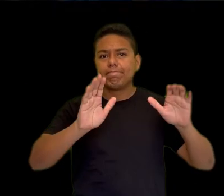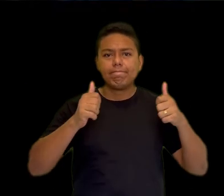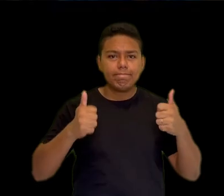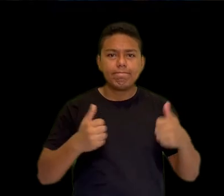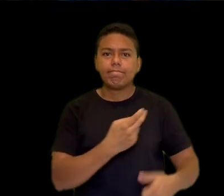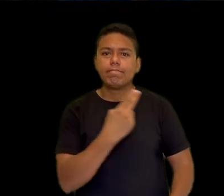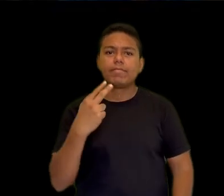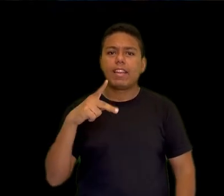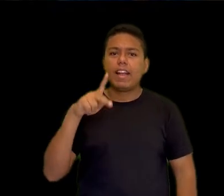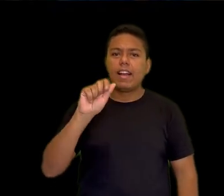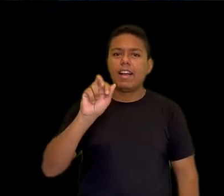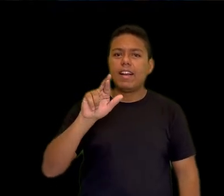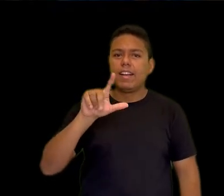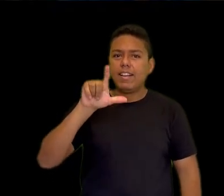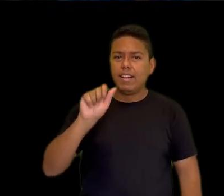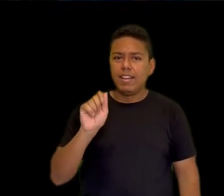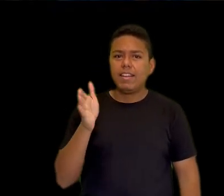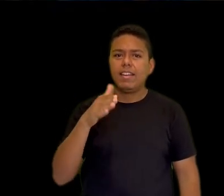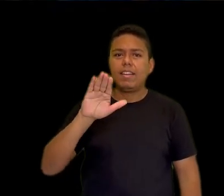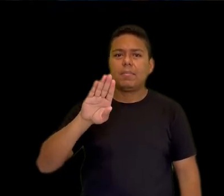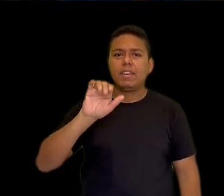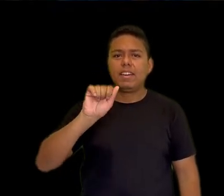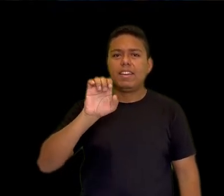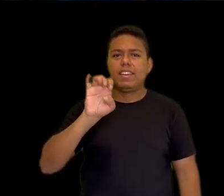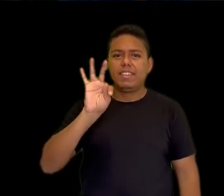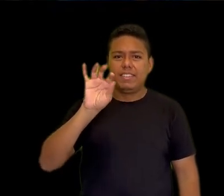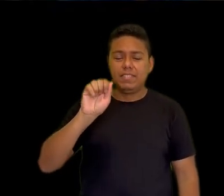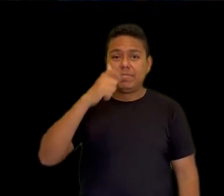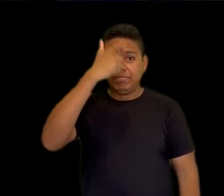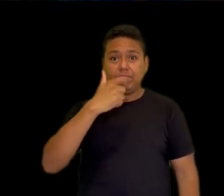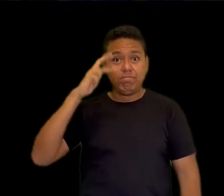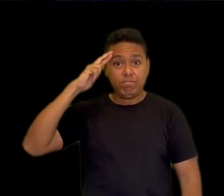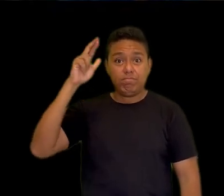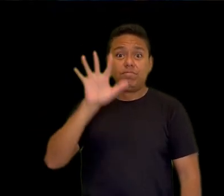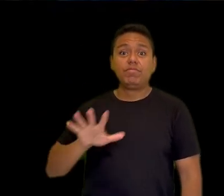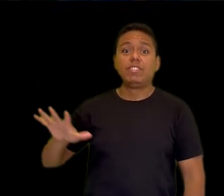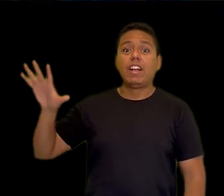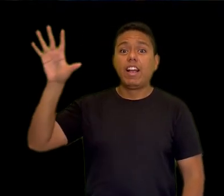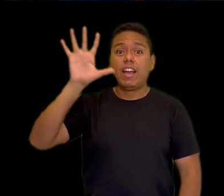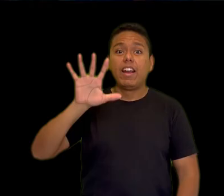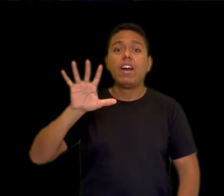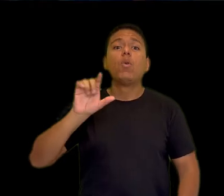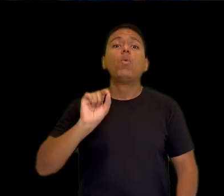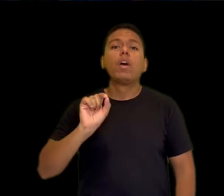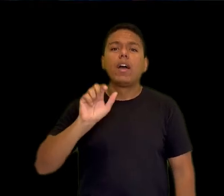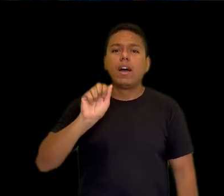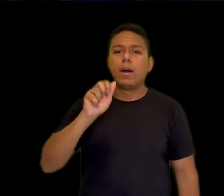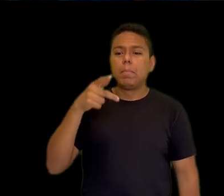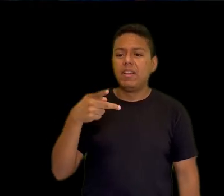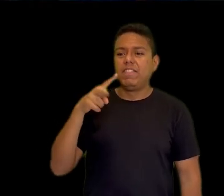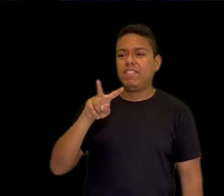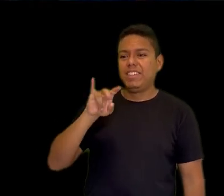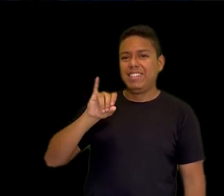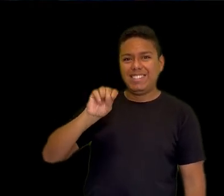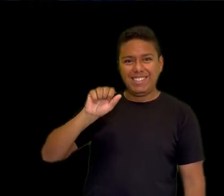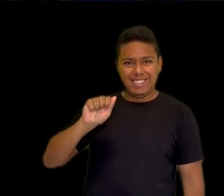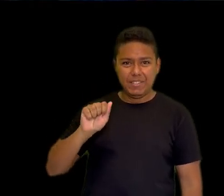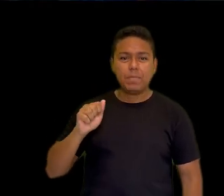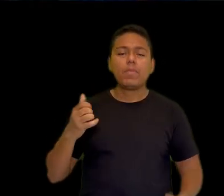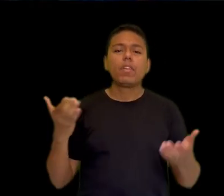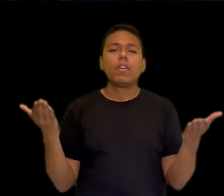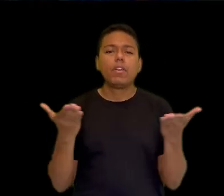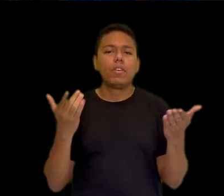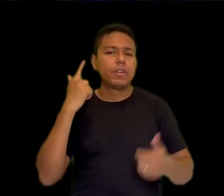Olá, eu sou Carla Baeta, diretora-geral da Agência Pernambucana de Vigilância Sanitária, APEVISA. Vou iniciar com a